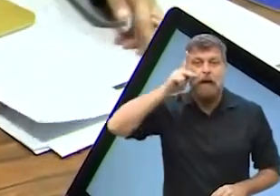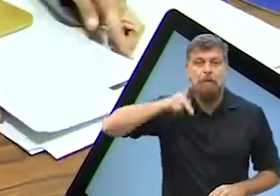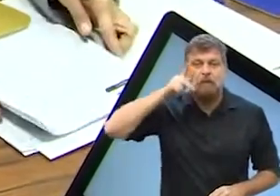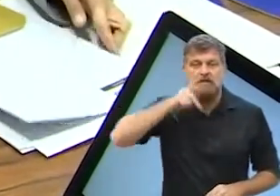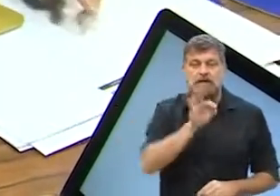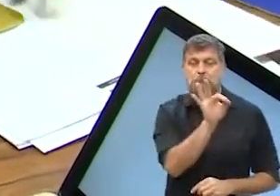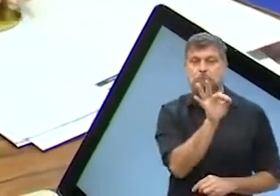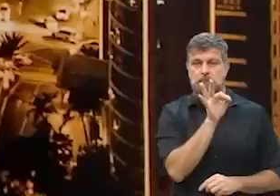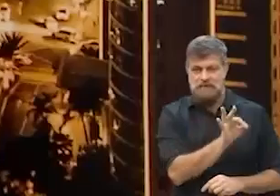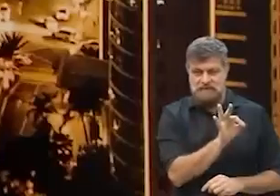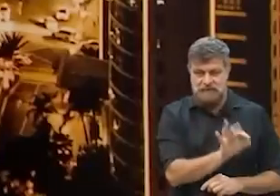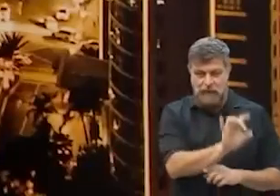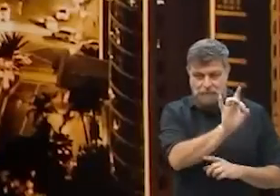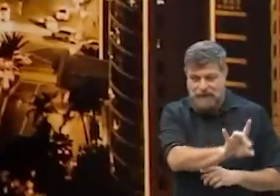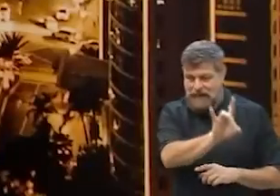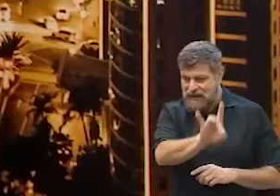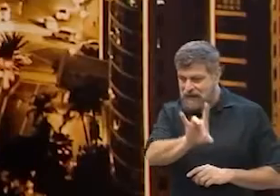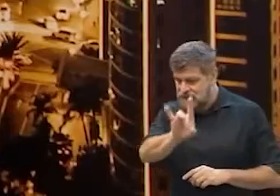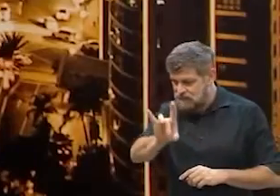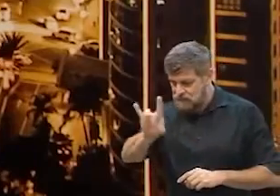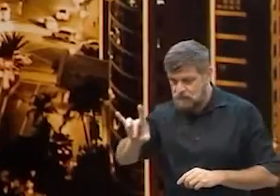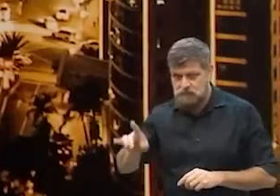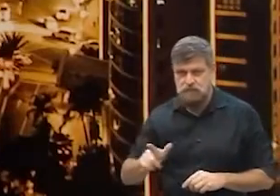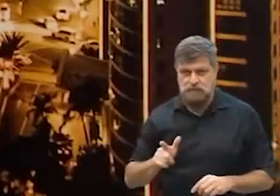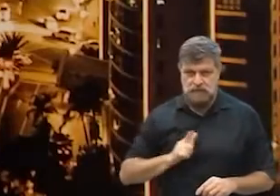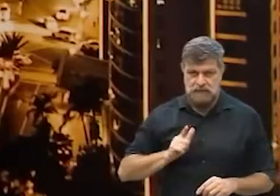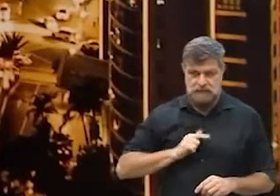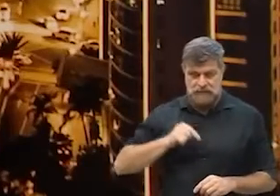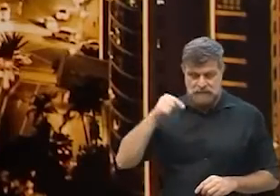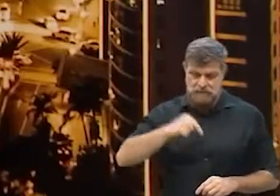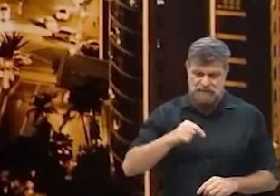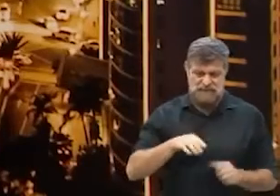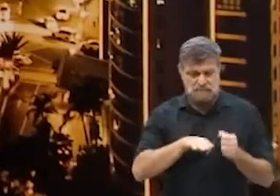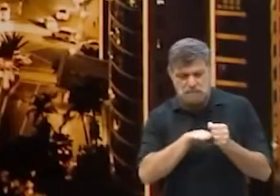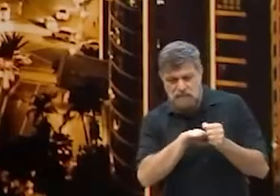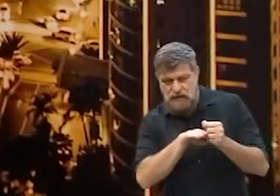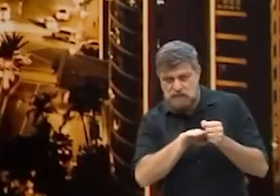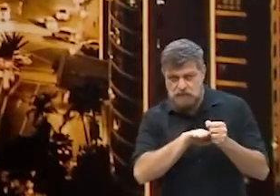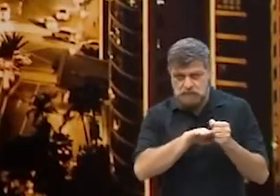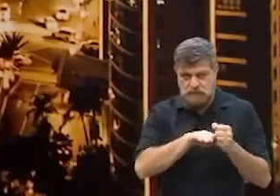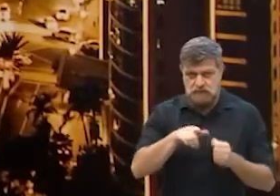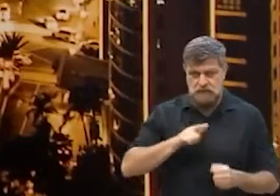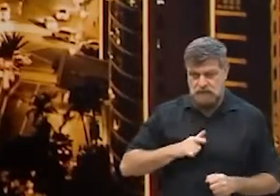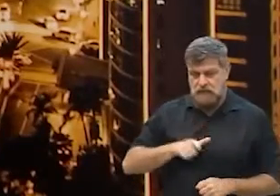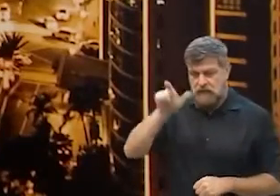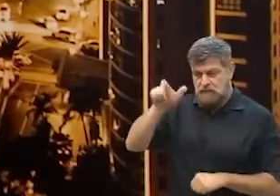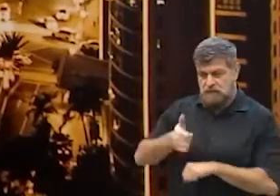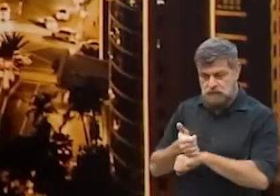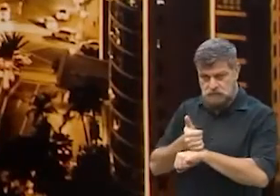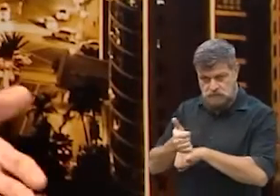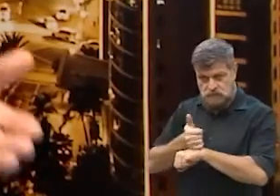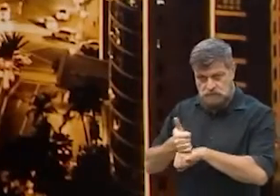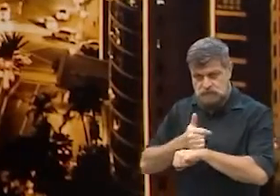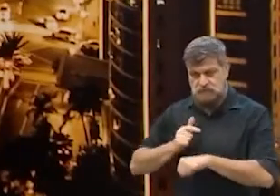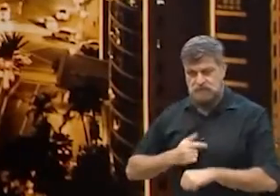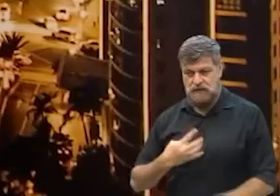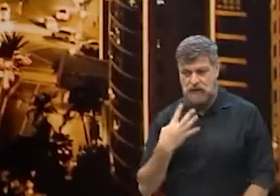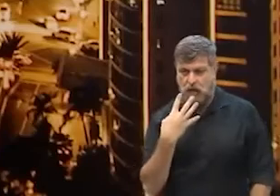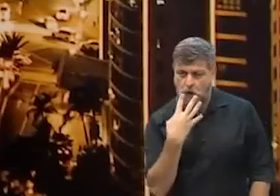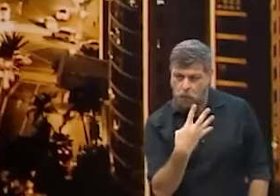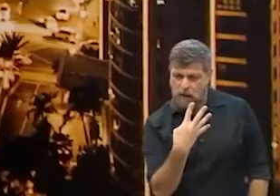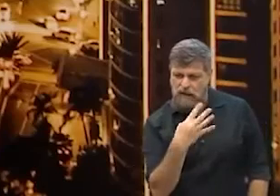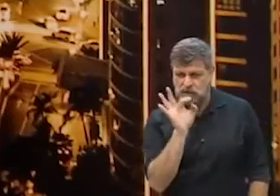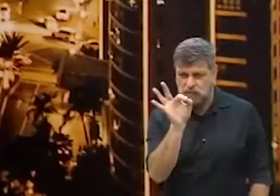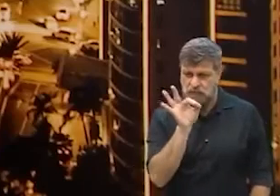comissionamento com o corretor. Mas, de média, né, o que vem para a imobiliária e é dividido com o corretor parceiro é de 4%